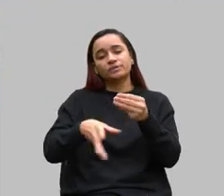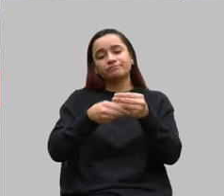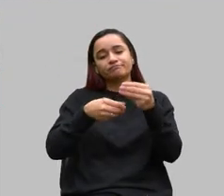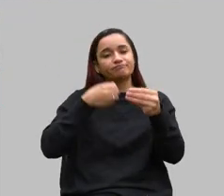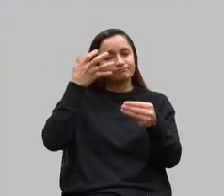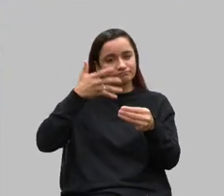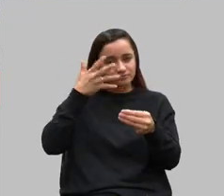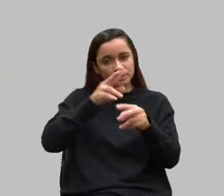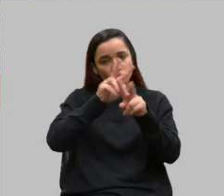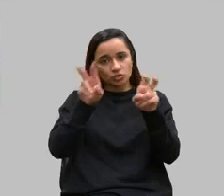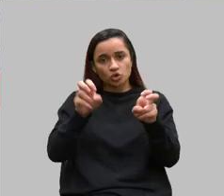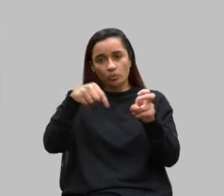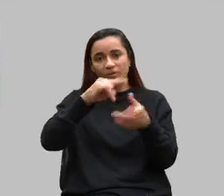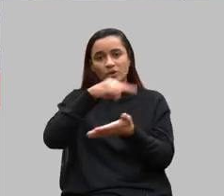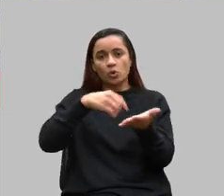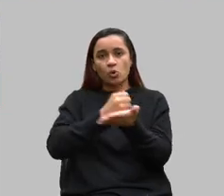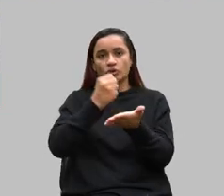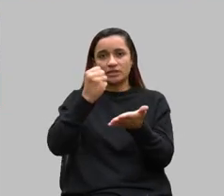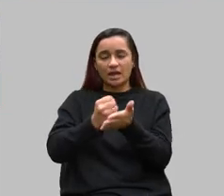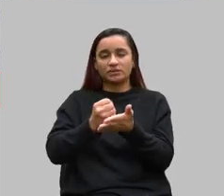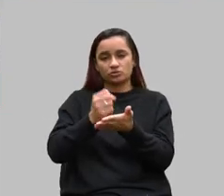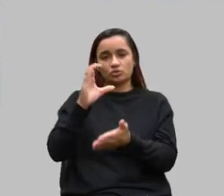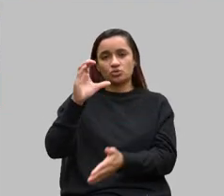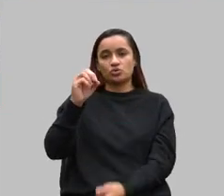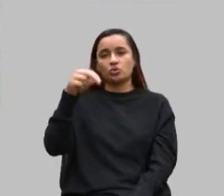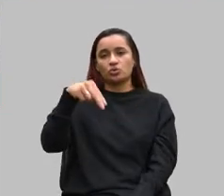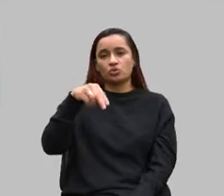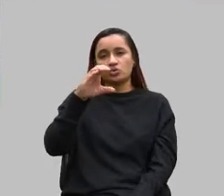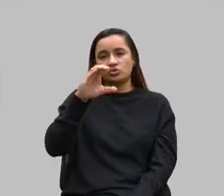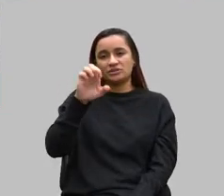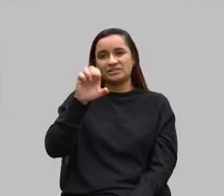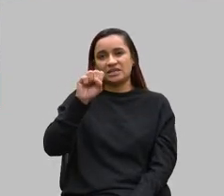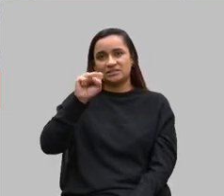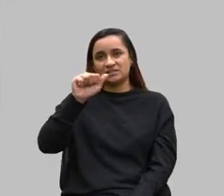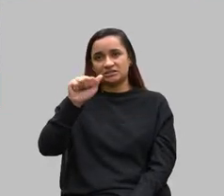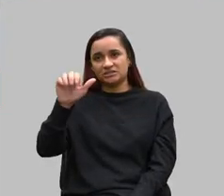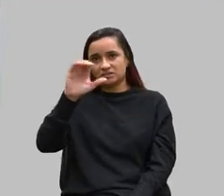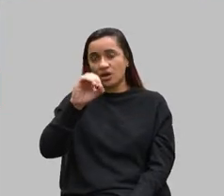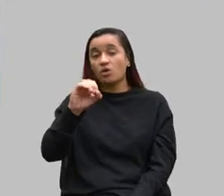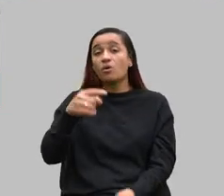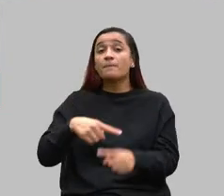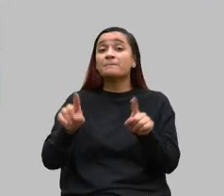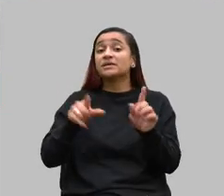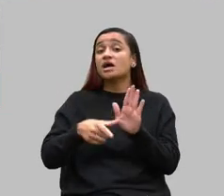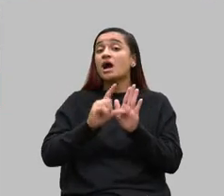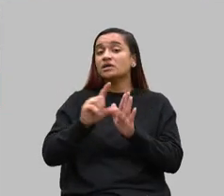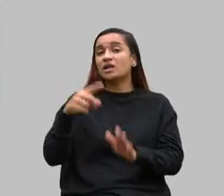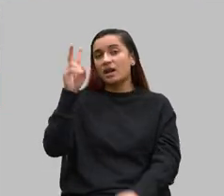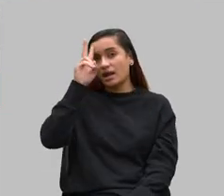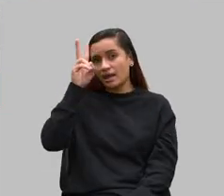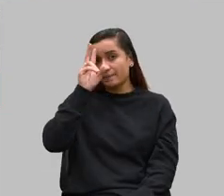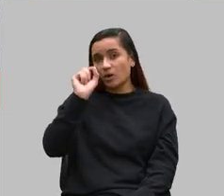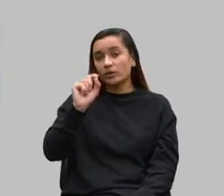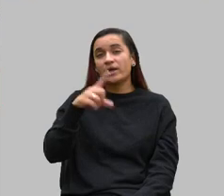ao nosso contrato de concessão não sem antes lembrar deputada que até algumas brincadeiras né no sentido de Ah você